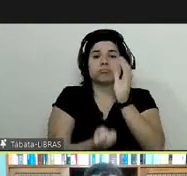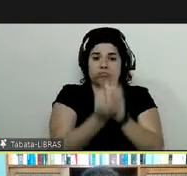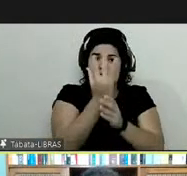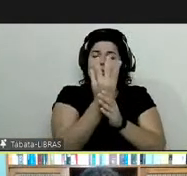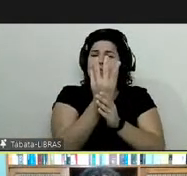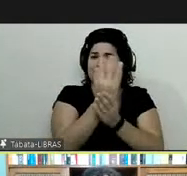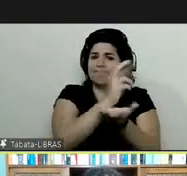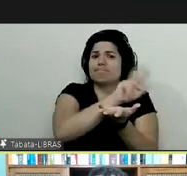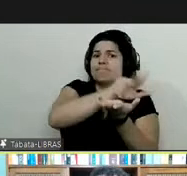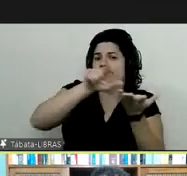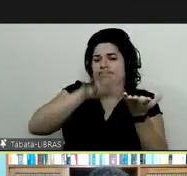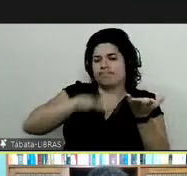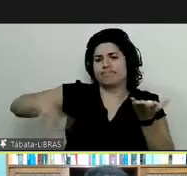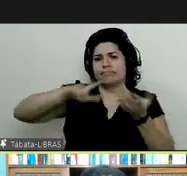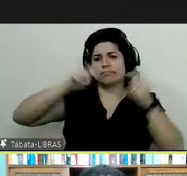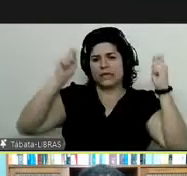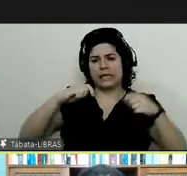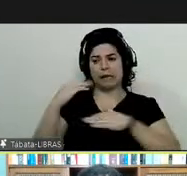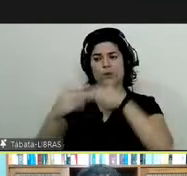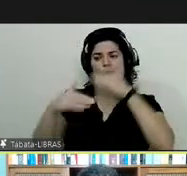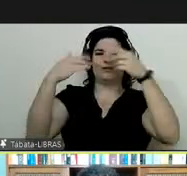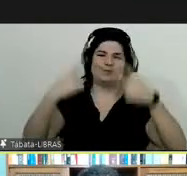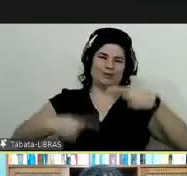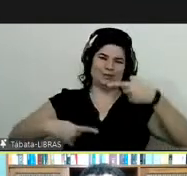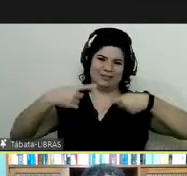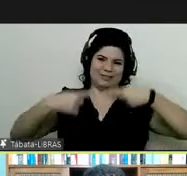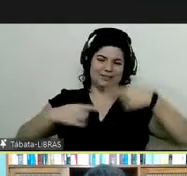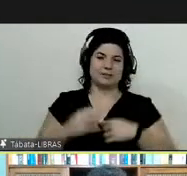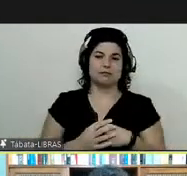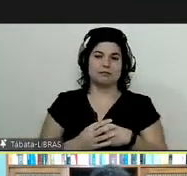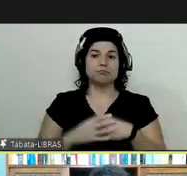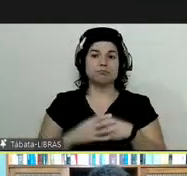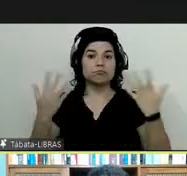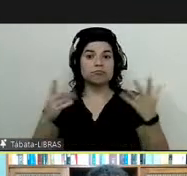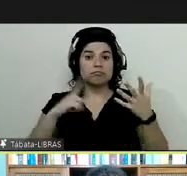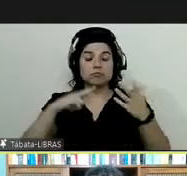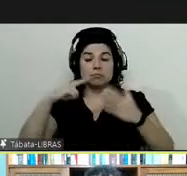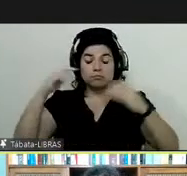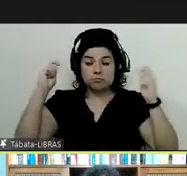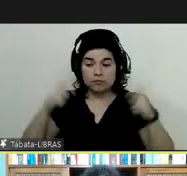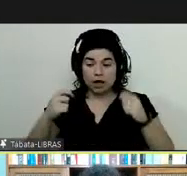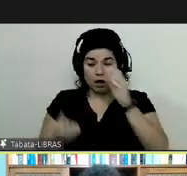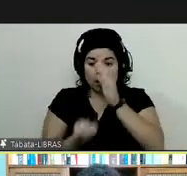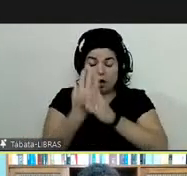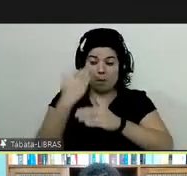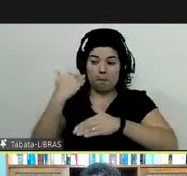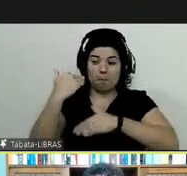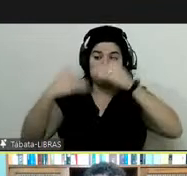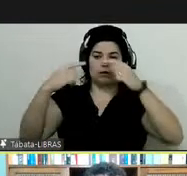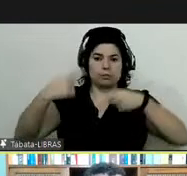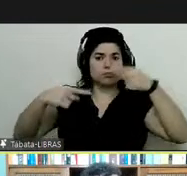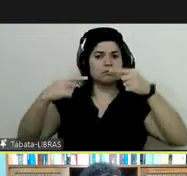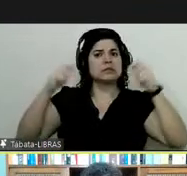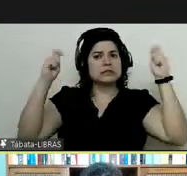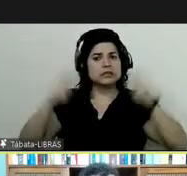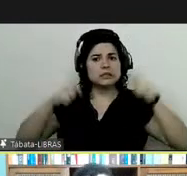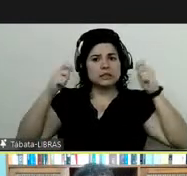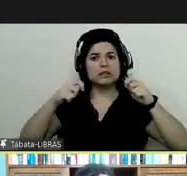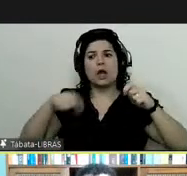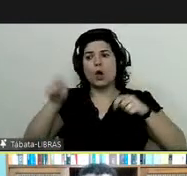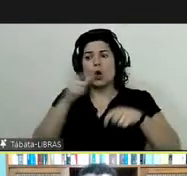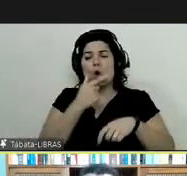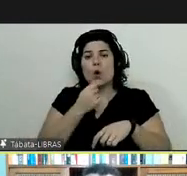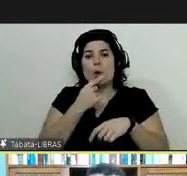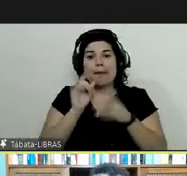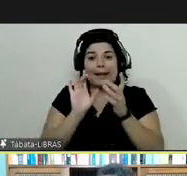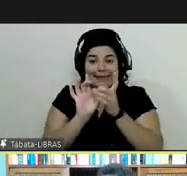cada vez mais um ambiente propício ao desenvolvimento da política né E esse ambiente propicia o desenvolvimento da política permitiu que homens é que eram livres